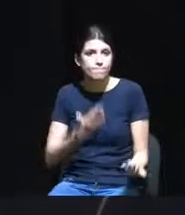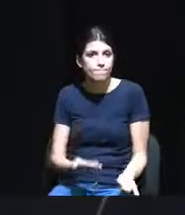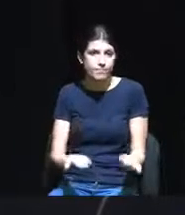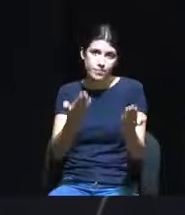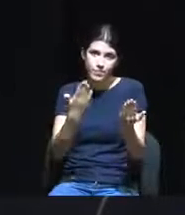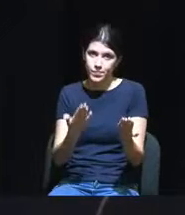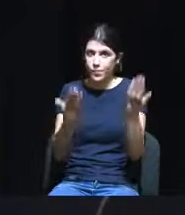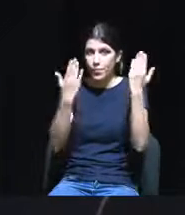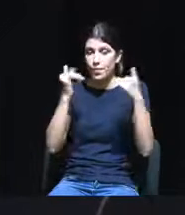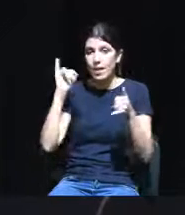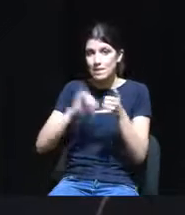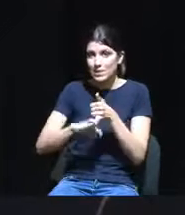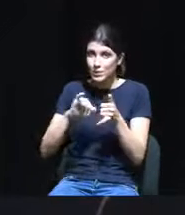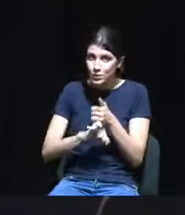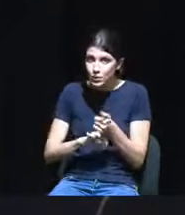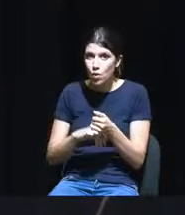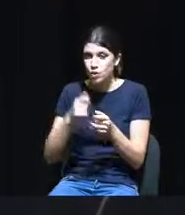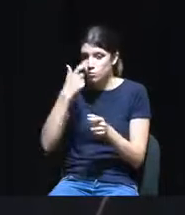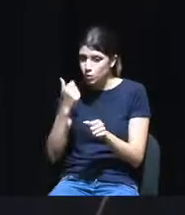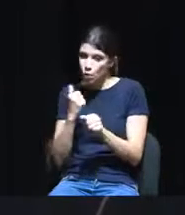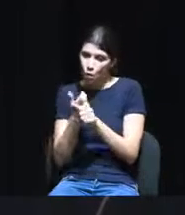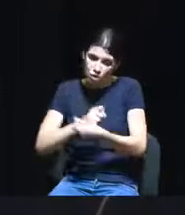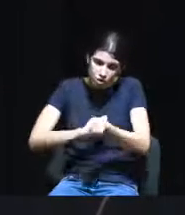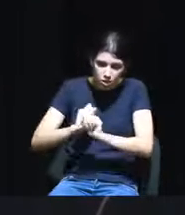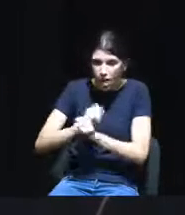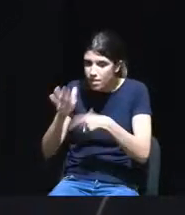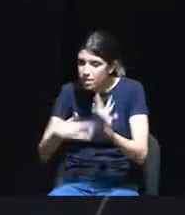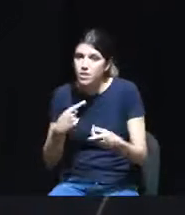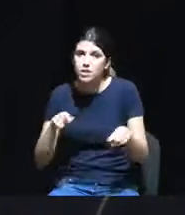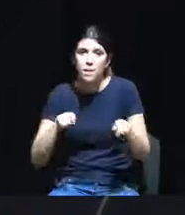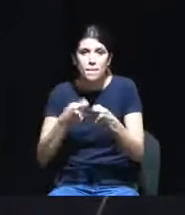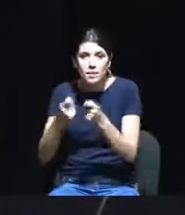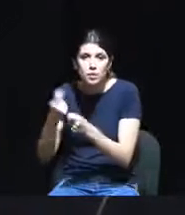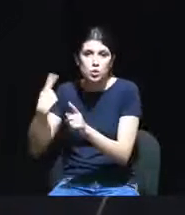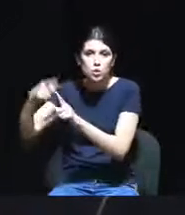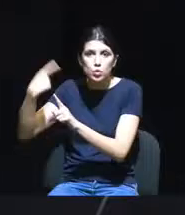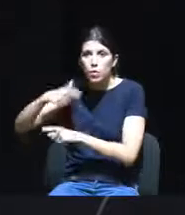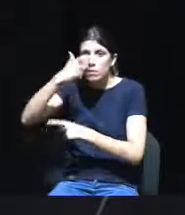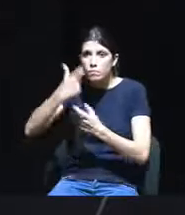saudamos as associações, os ativistas, os partidos e todas as pessoas que